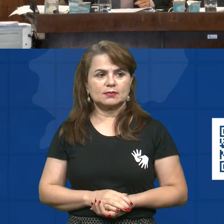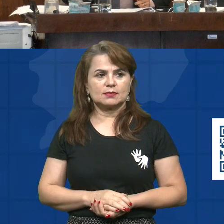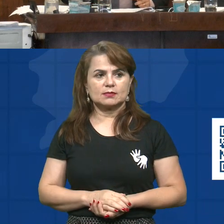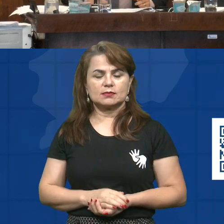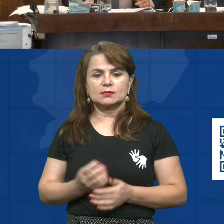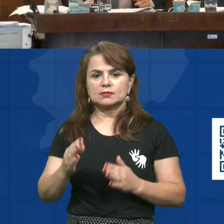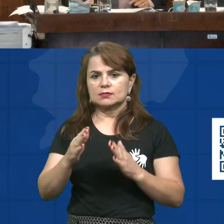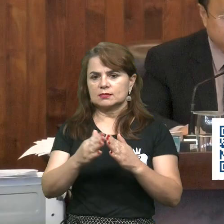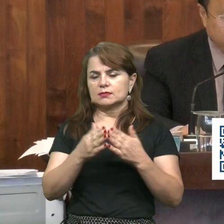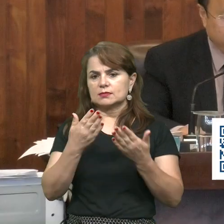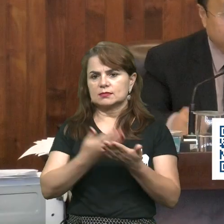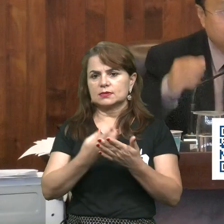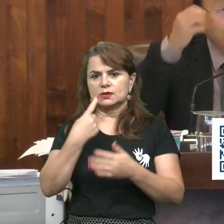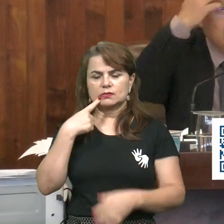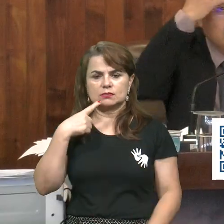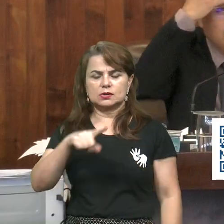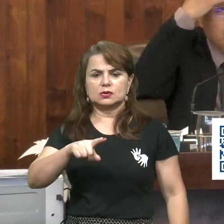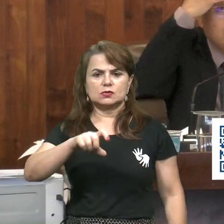Requerimento